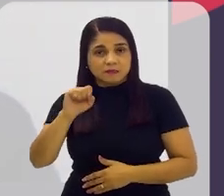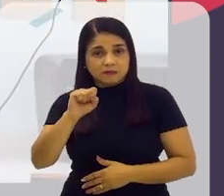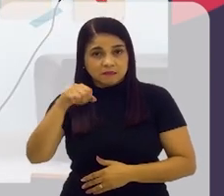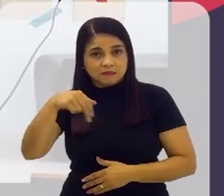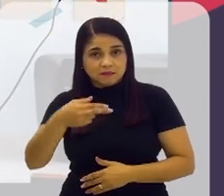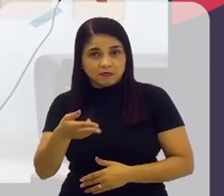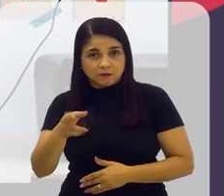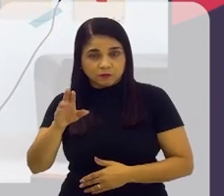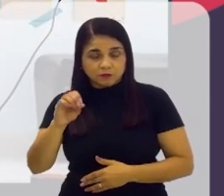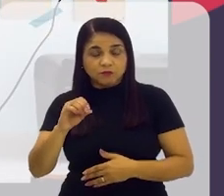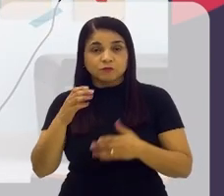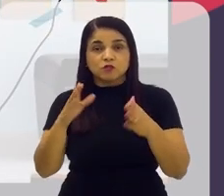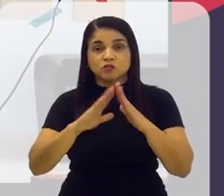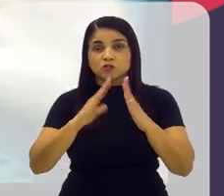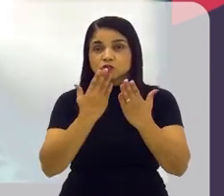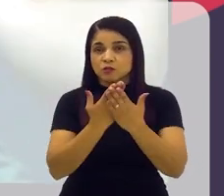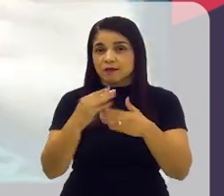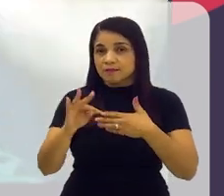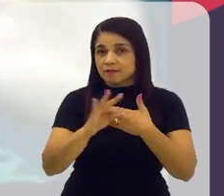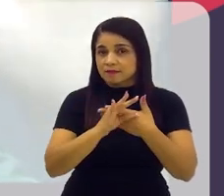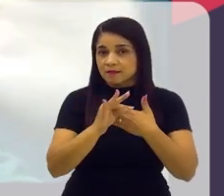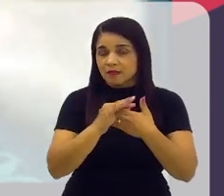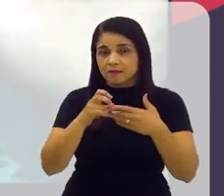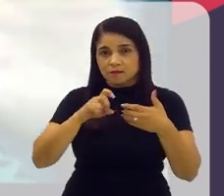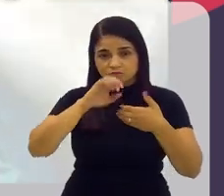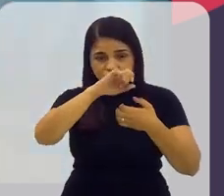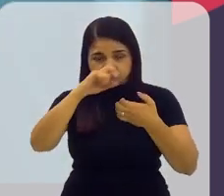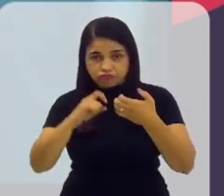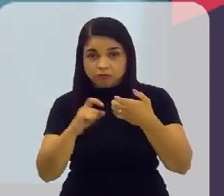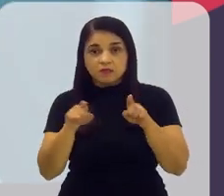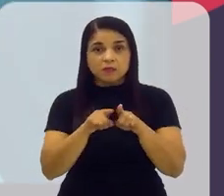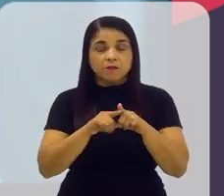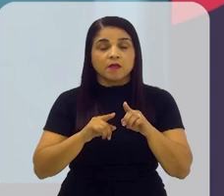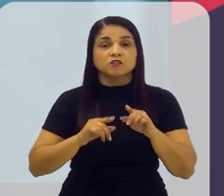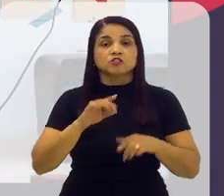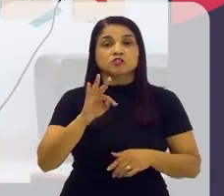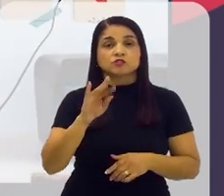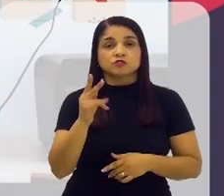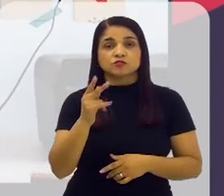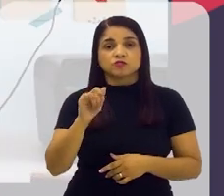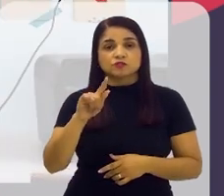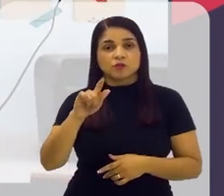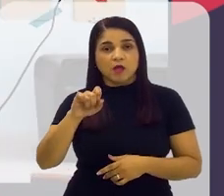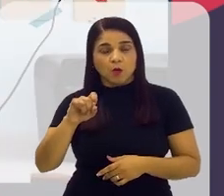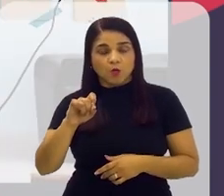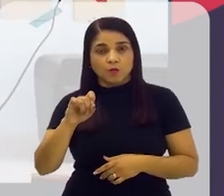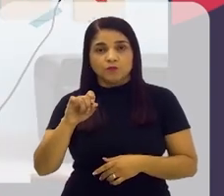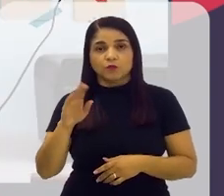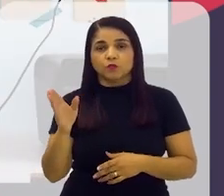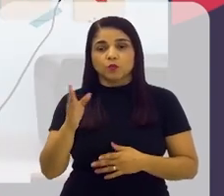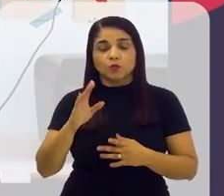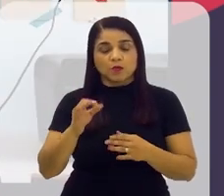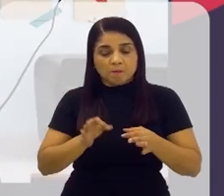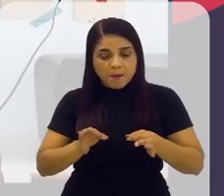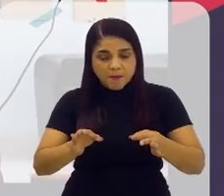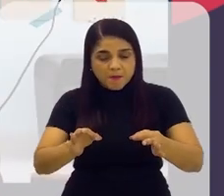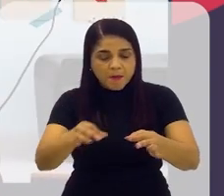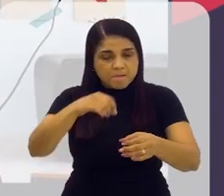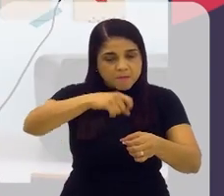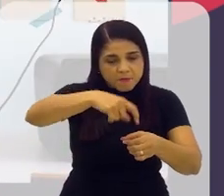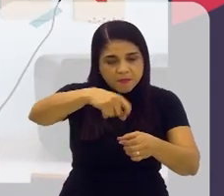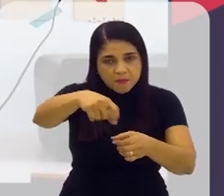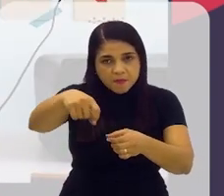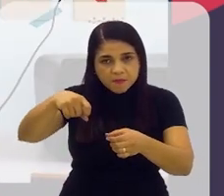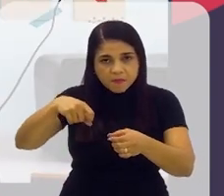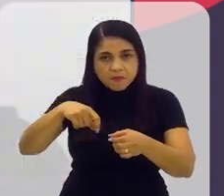da Universidade Rural do Rio de Janeiro, e Tiago Amorim, técnico do herbário do Departamento de Botânica, também da Universidade